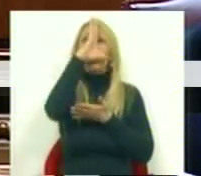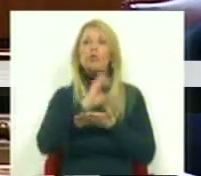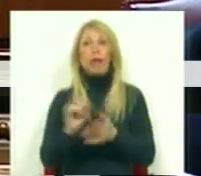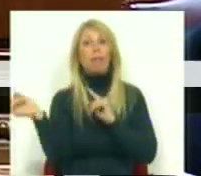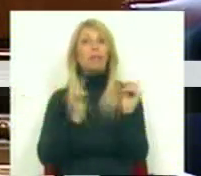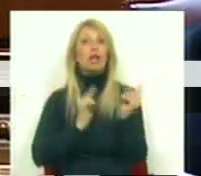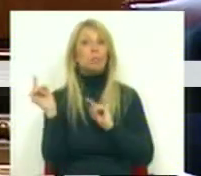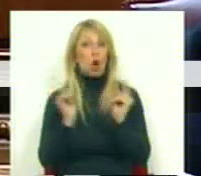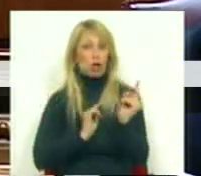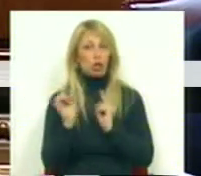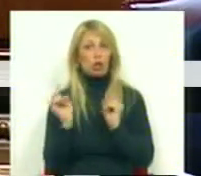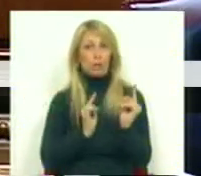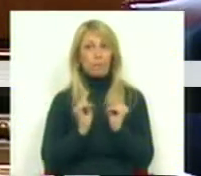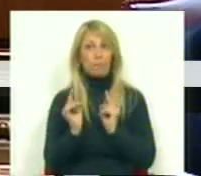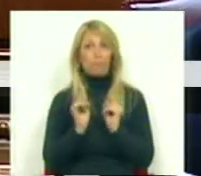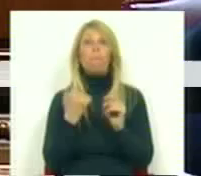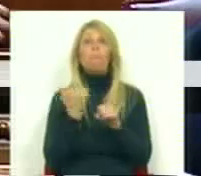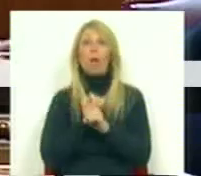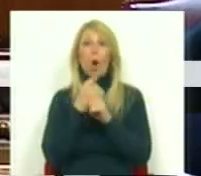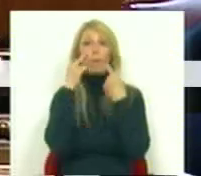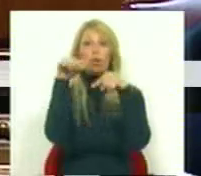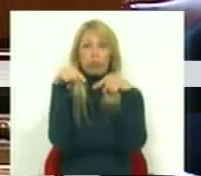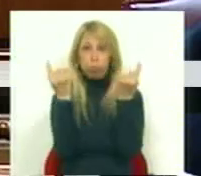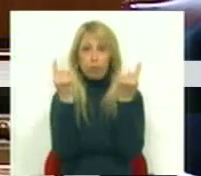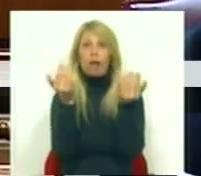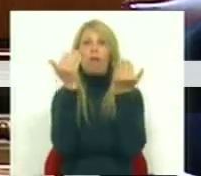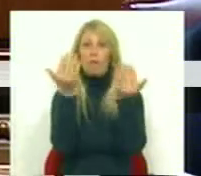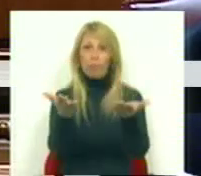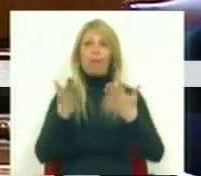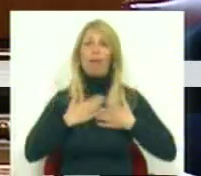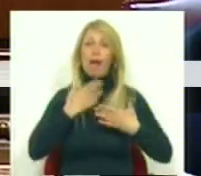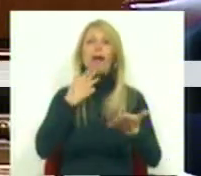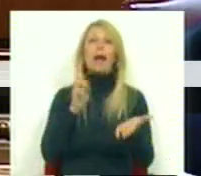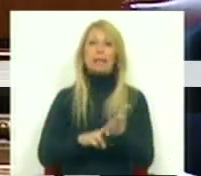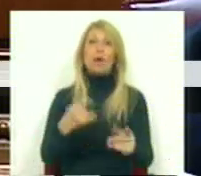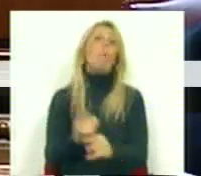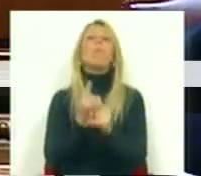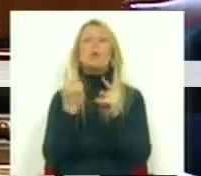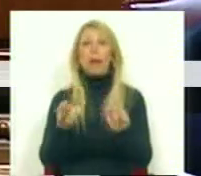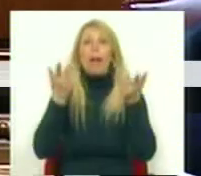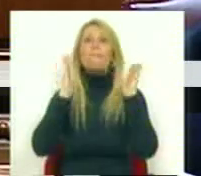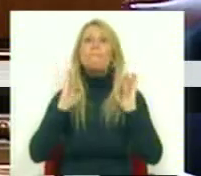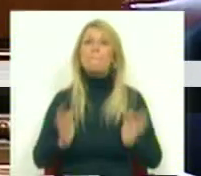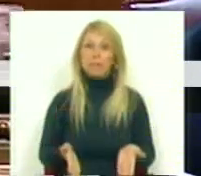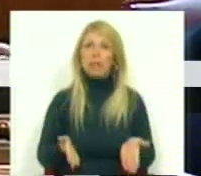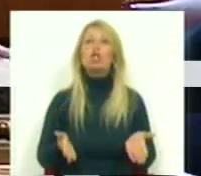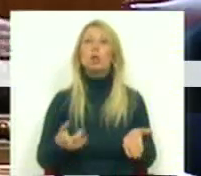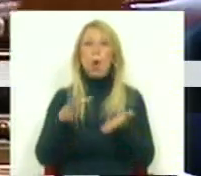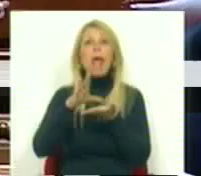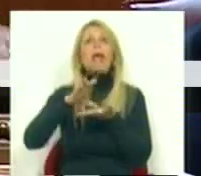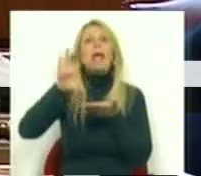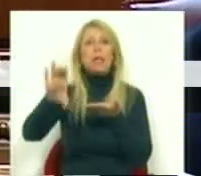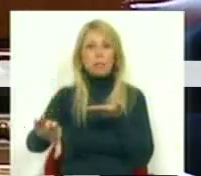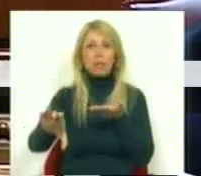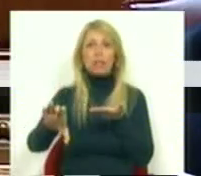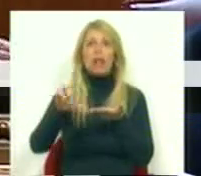dos Transportes e das Obras Públicas, comunicou que a razão por que precisou ser